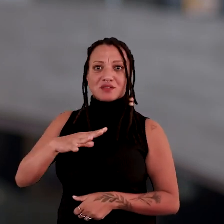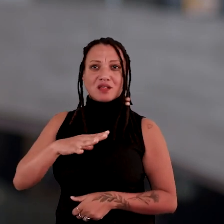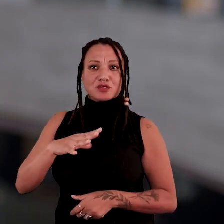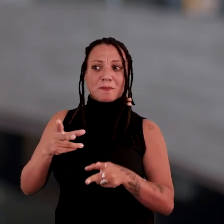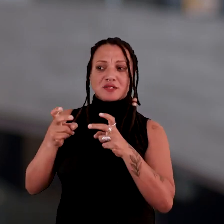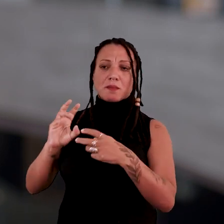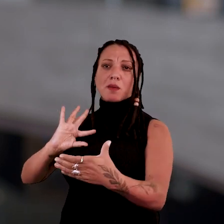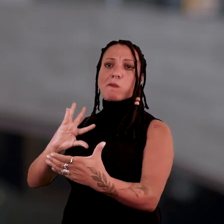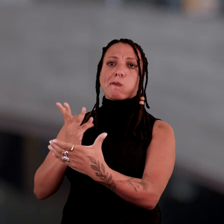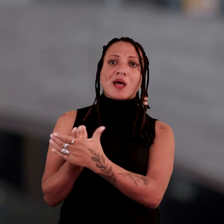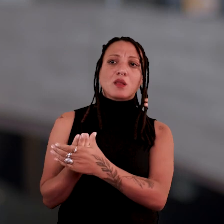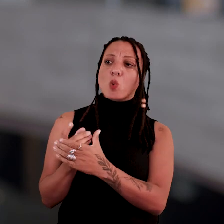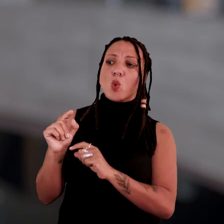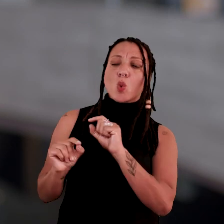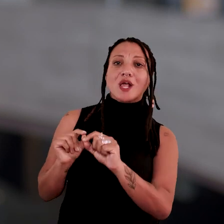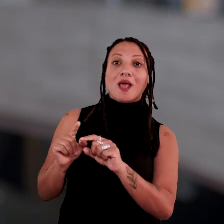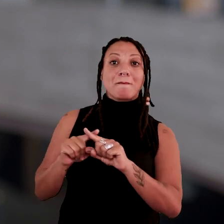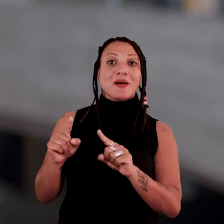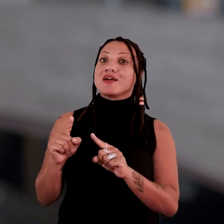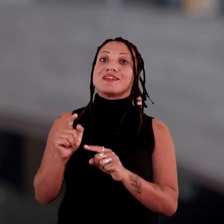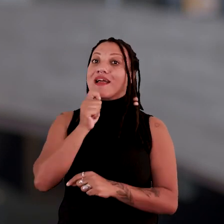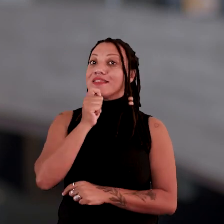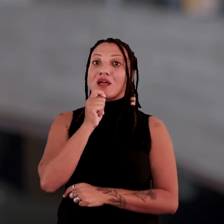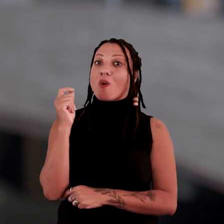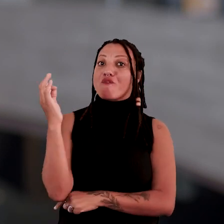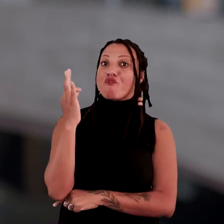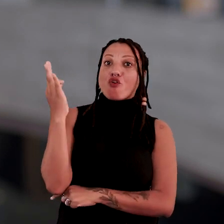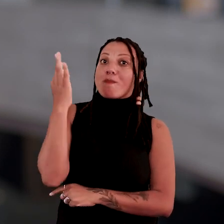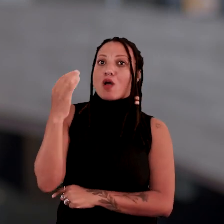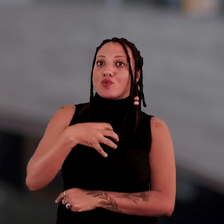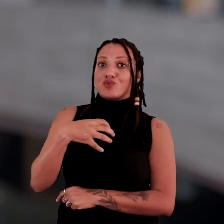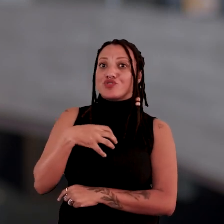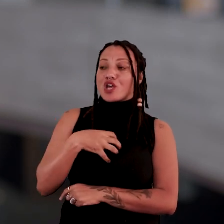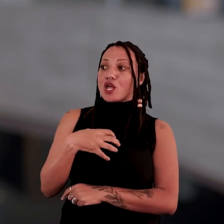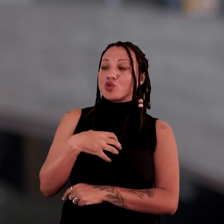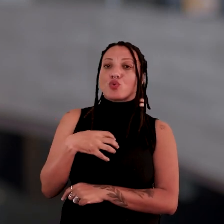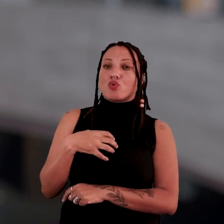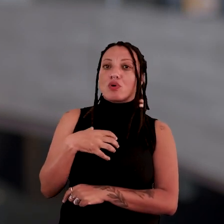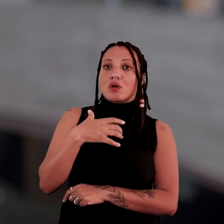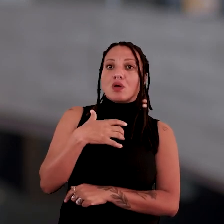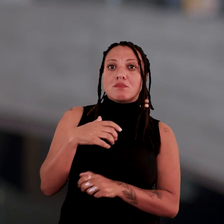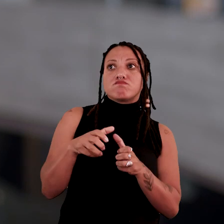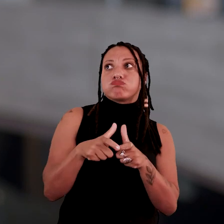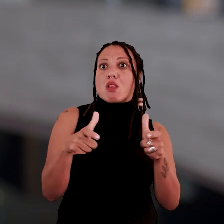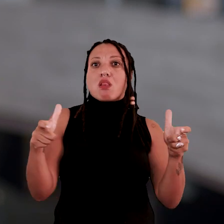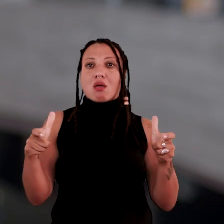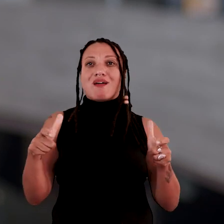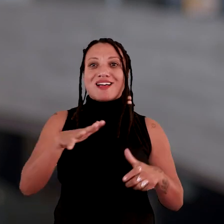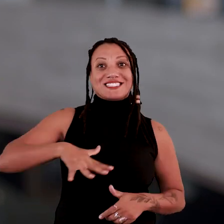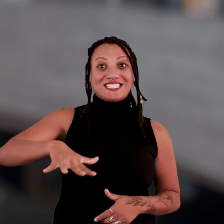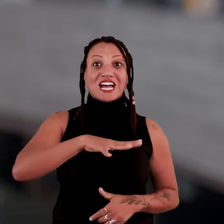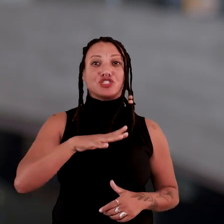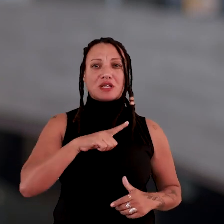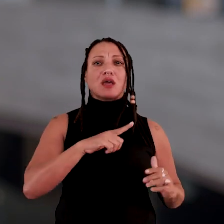conjunto tombado da cidade. E com a Casa Floresta, o imóvel original não foi diferente, bem como diversos imóveis na rua,